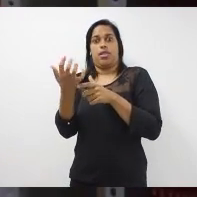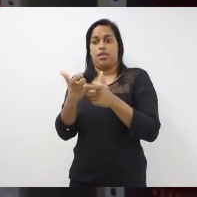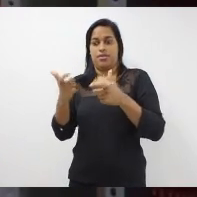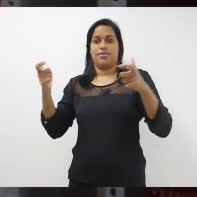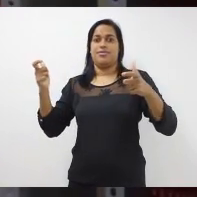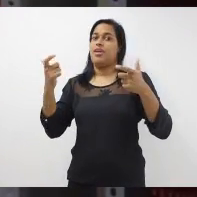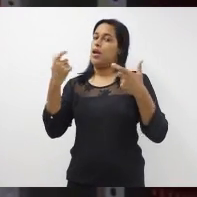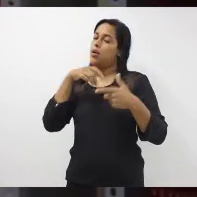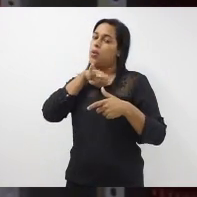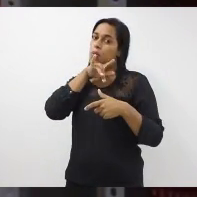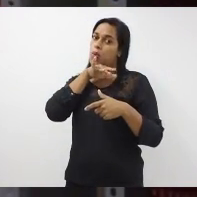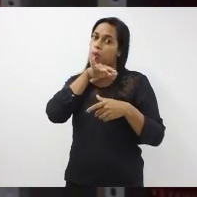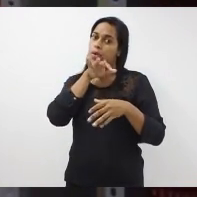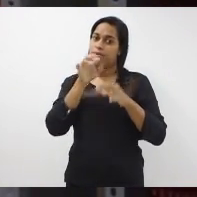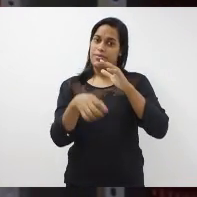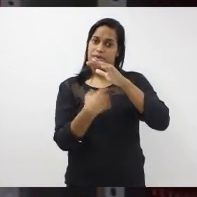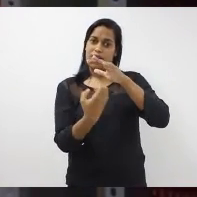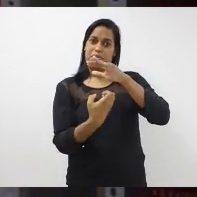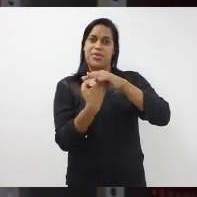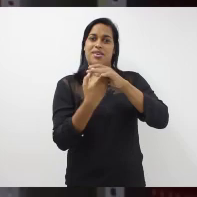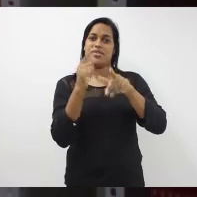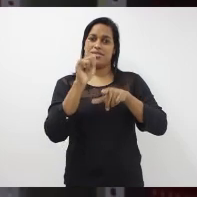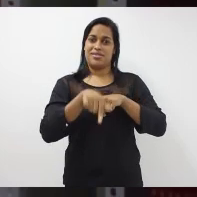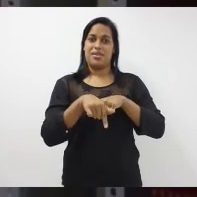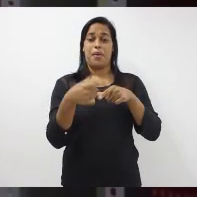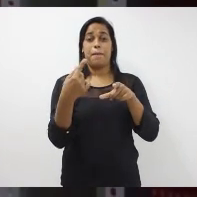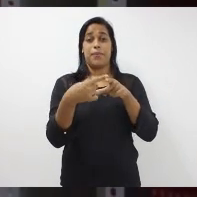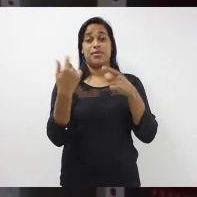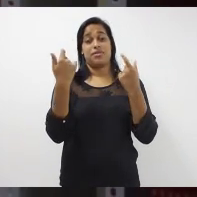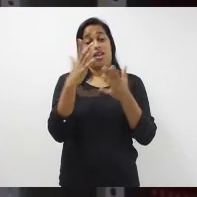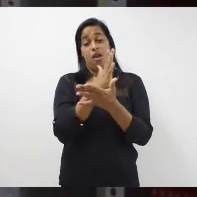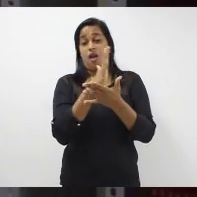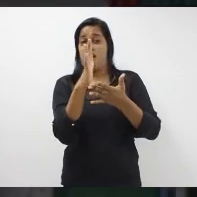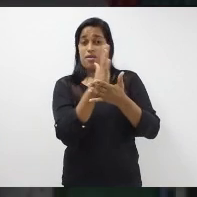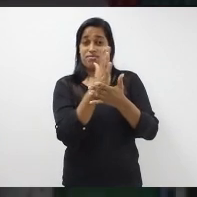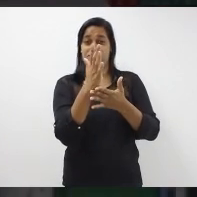vai ser ruim para a organização, porque isso implica em custo.